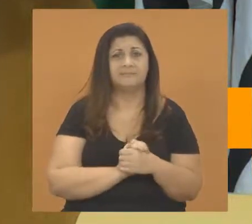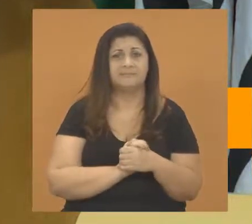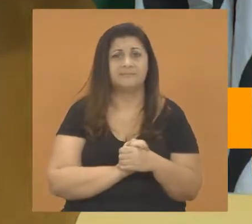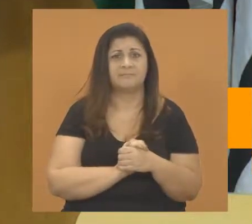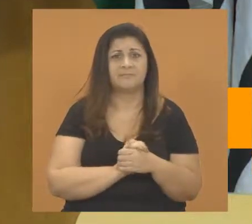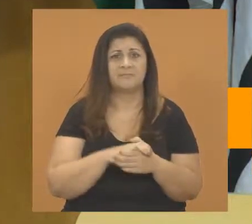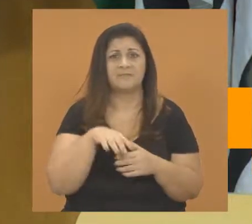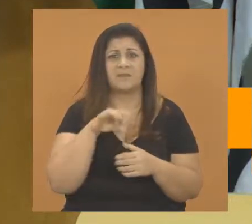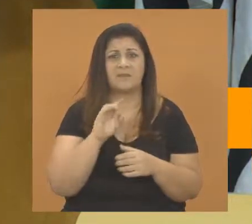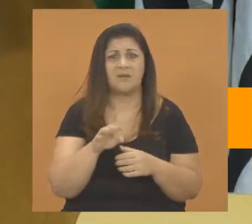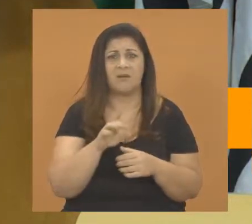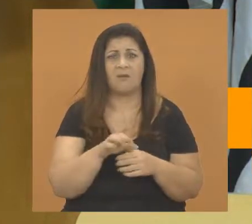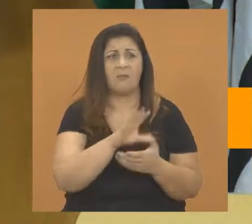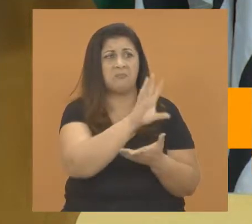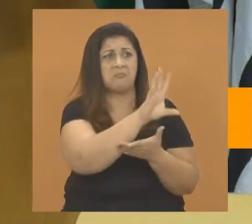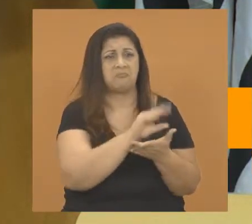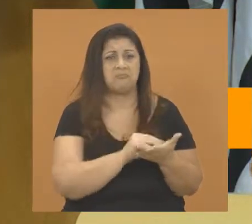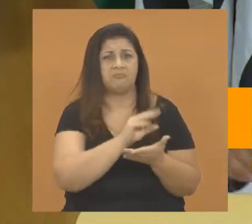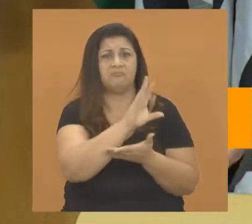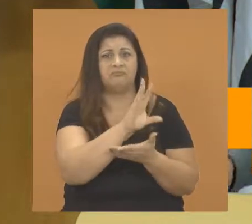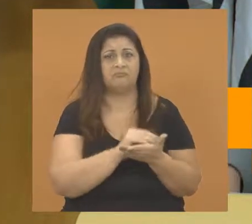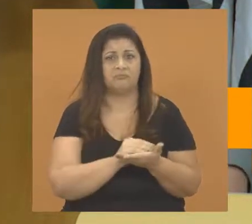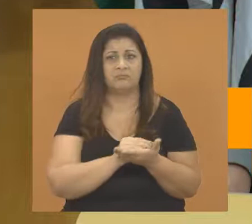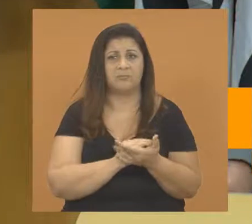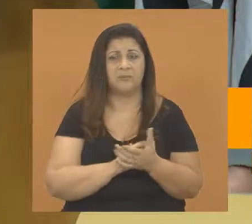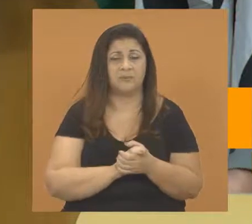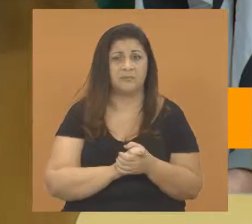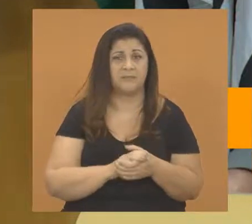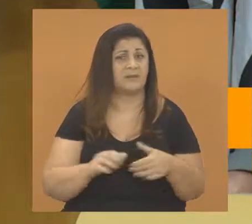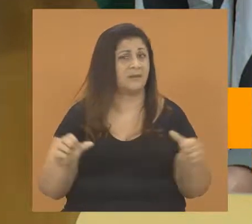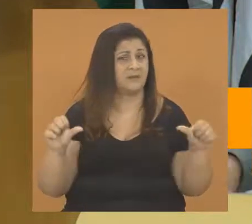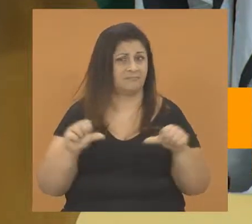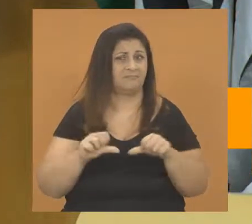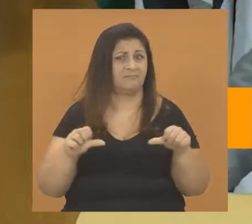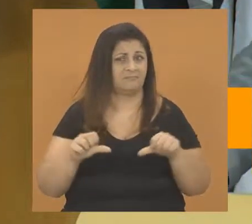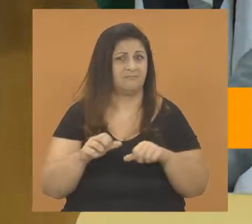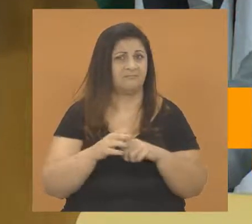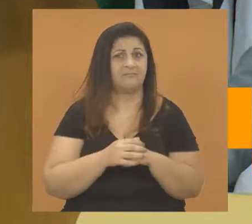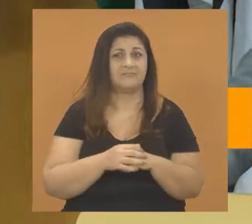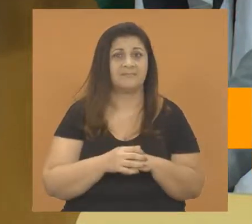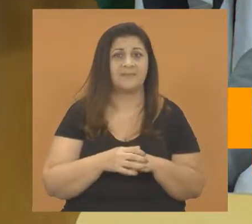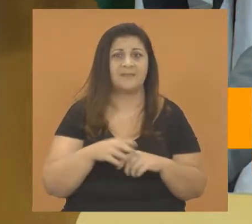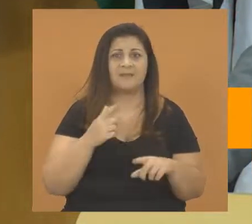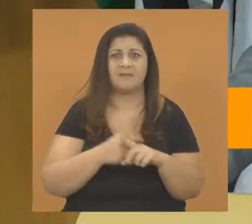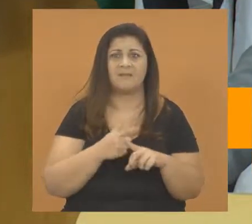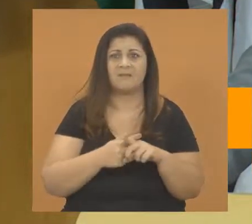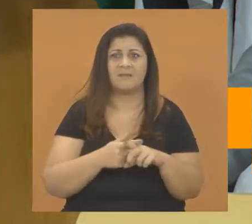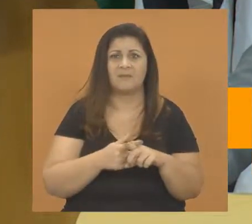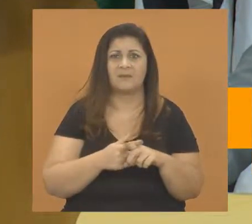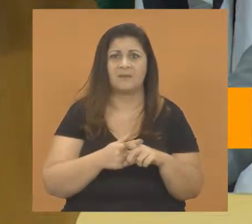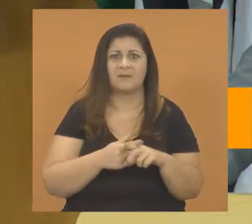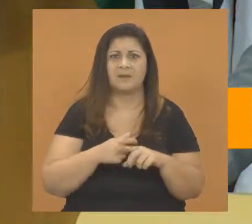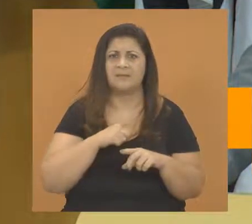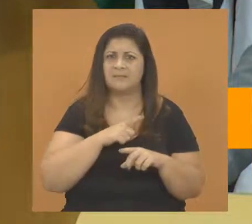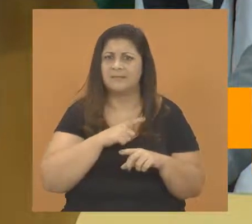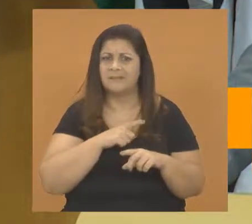repetido a mesma quantidade e pra não dizer pior em alguns casos foram aumentados